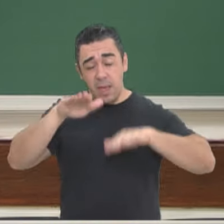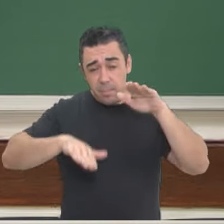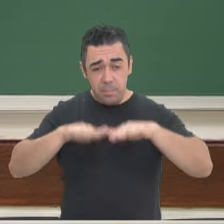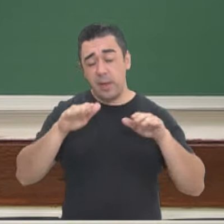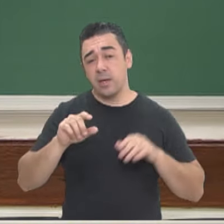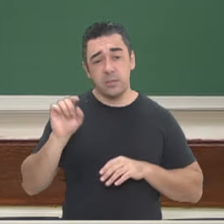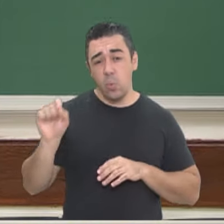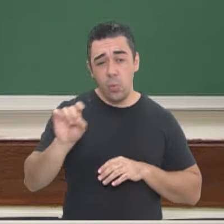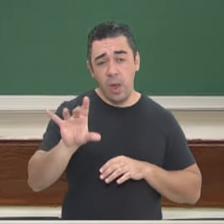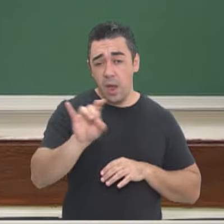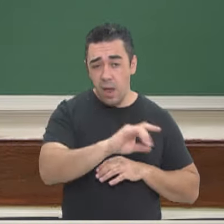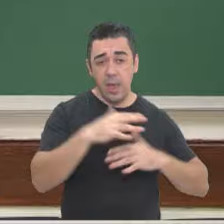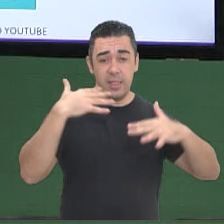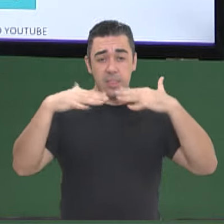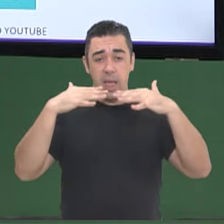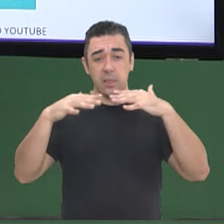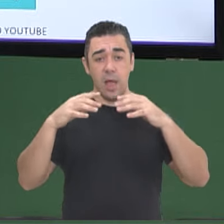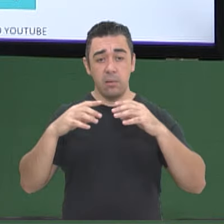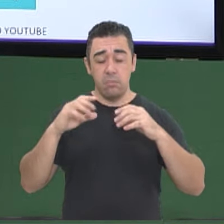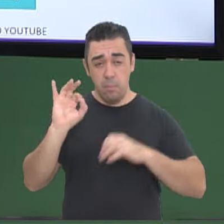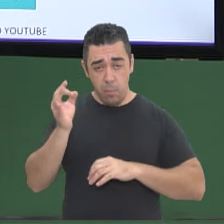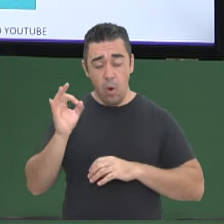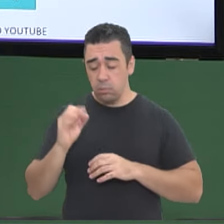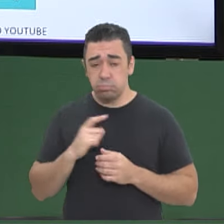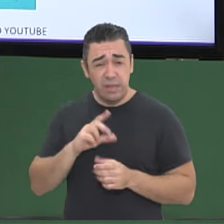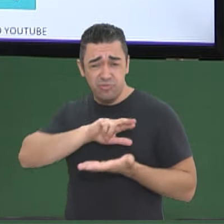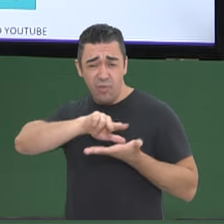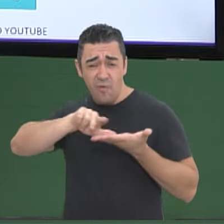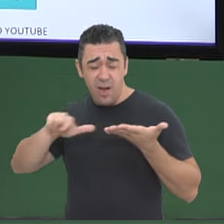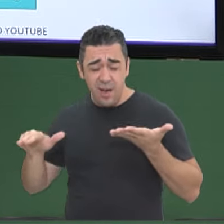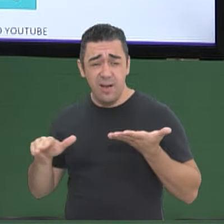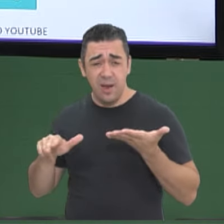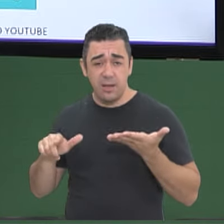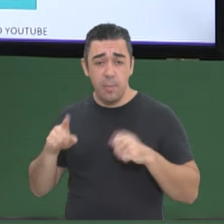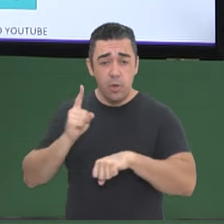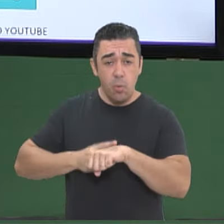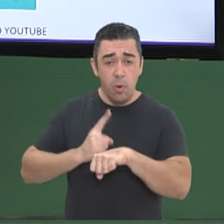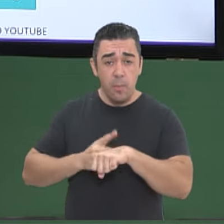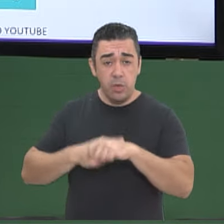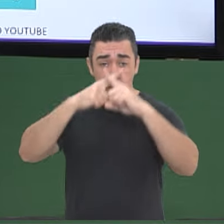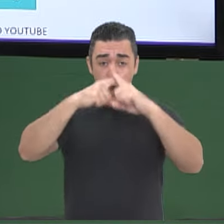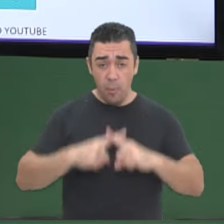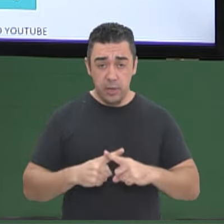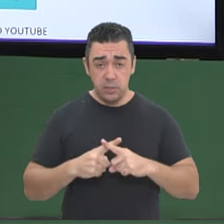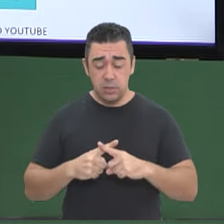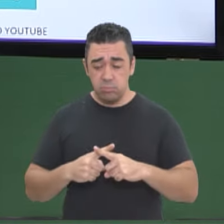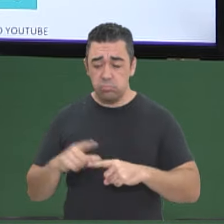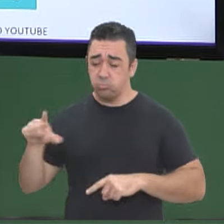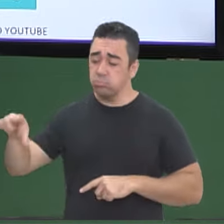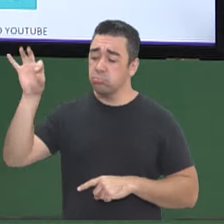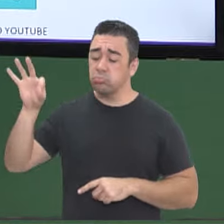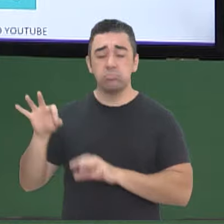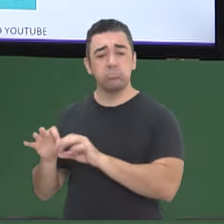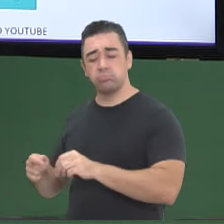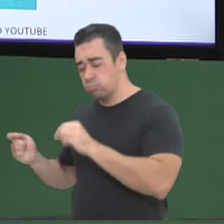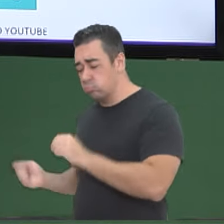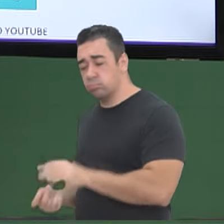de diferentes cores, né, para que no momento da prova, né, da competição, ele decida qual que ele vai